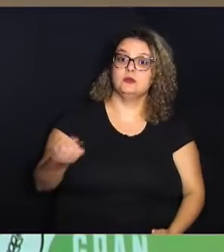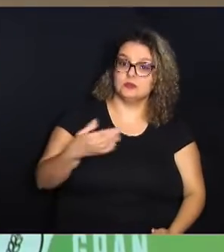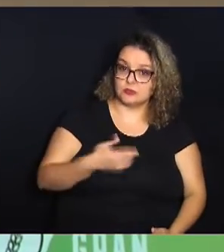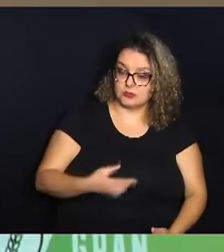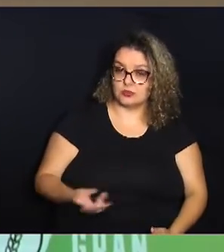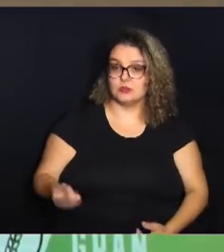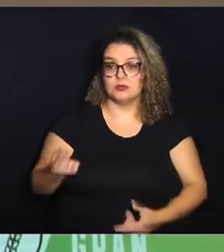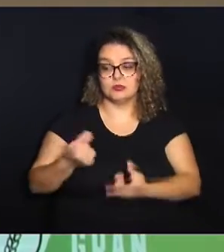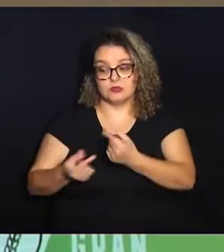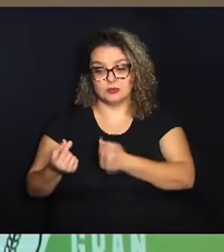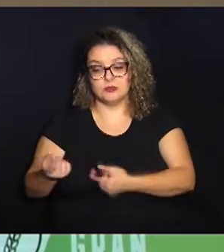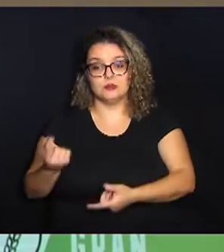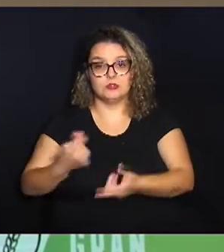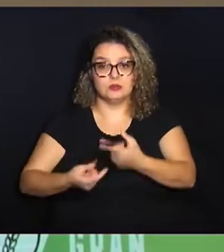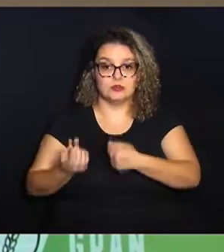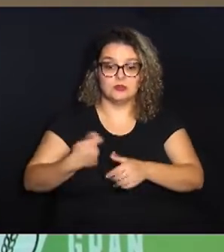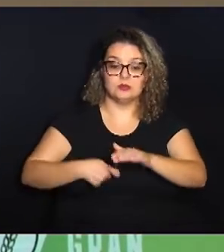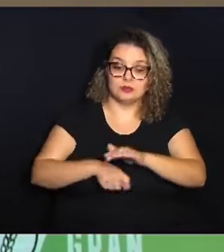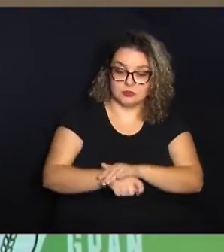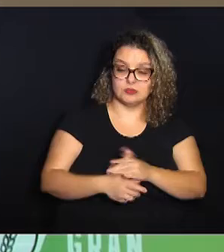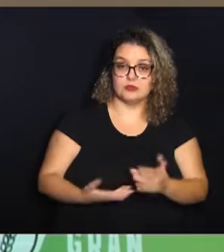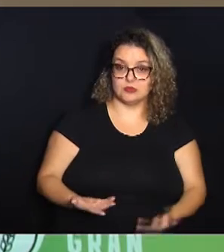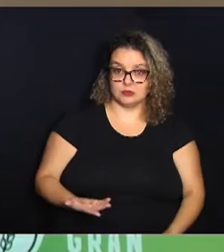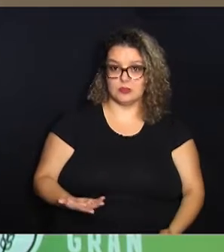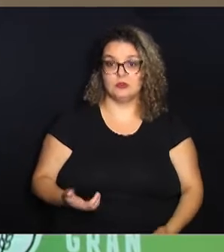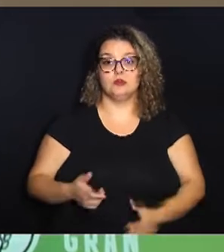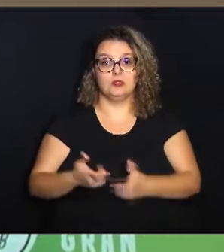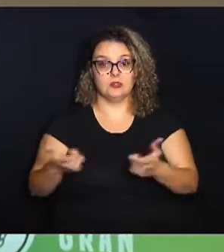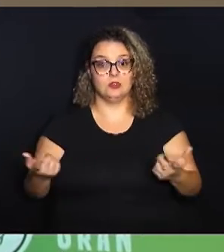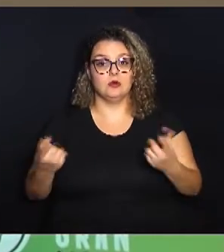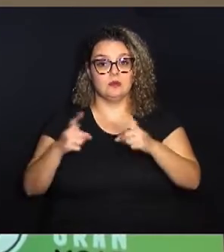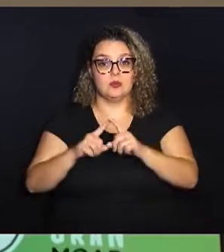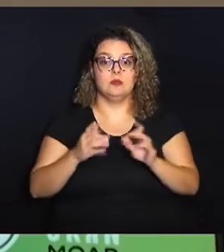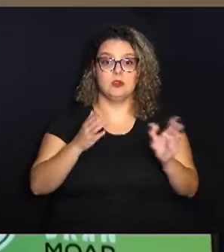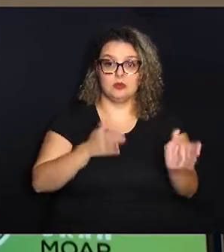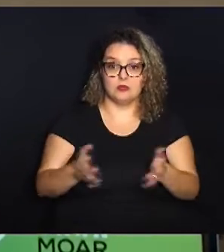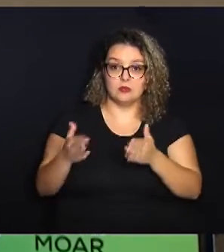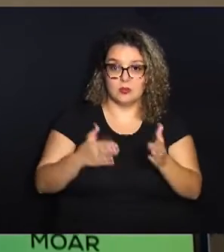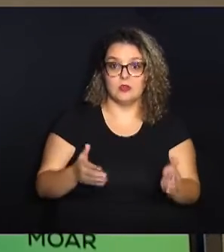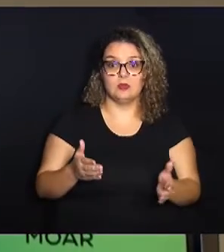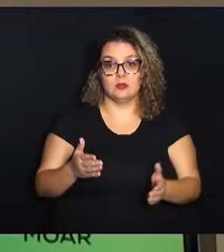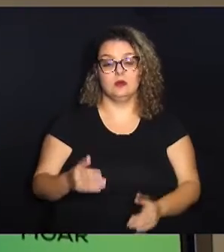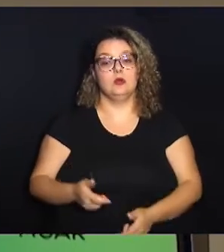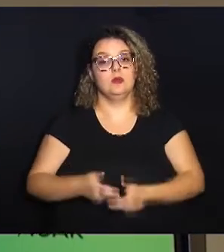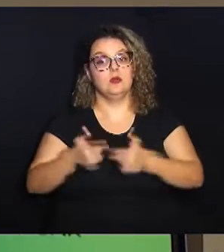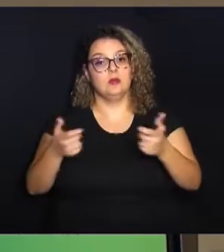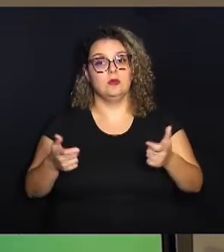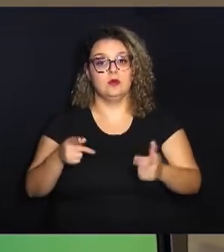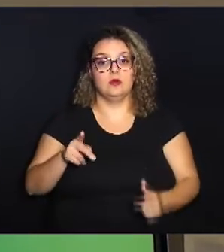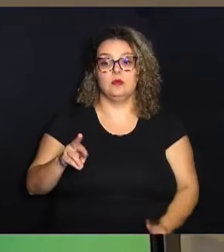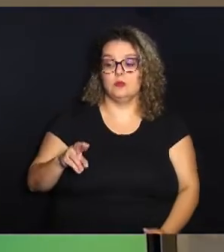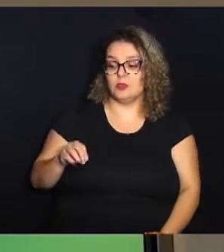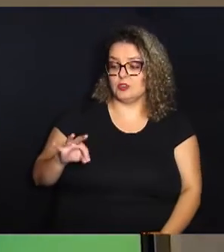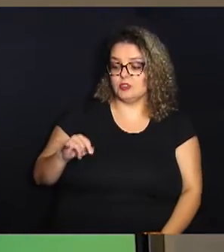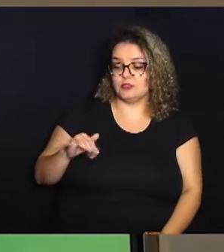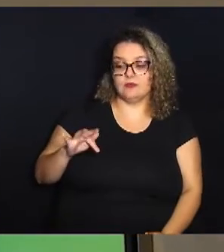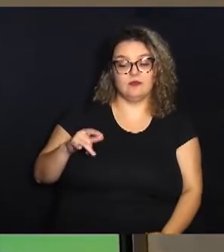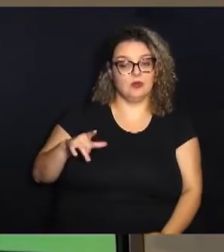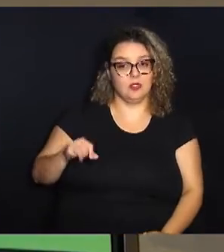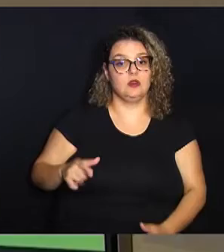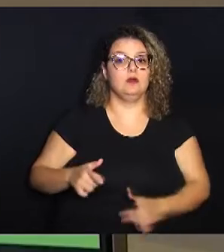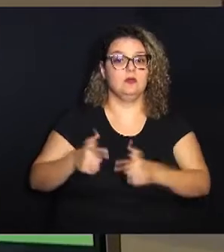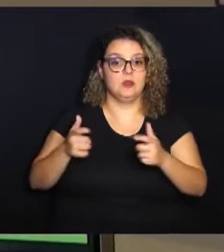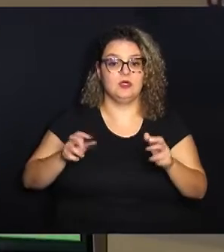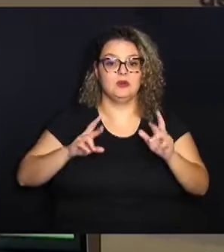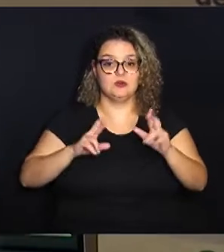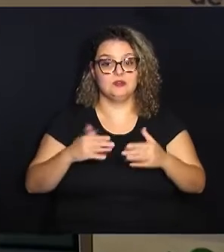captações de investimento, novas parcerias, para a gente aumentar a nossa escala de produção, aumentar o nosso portfólio de produto, né? E espero